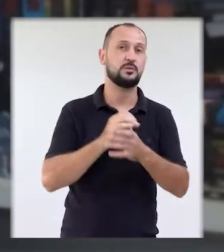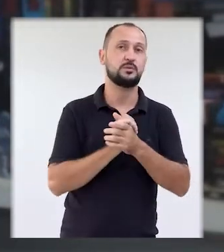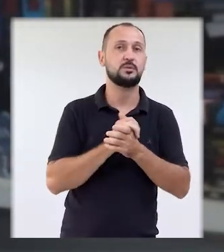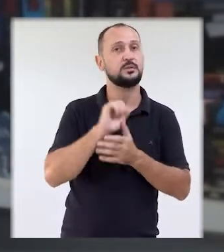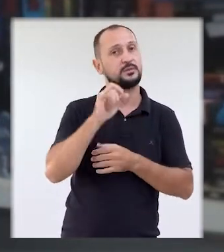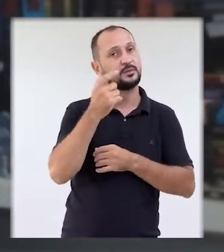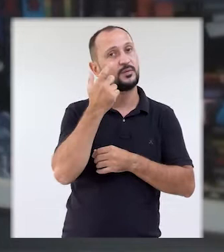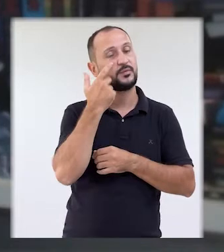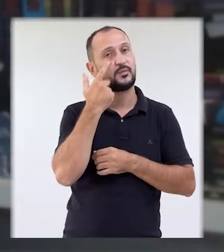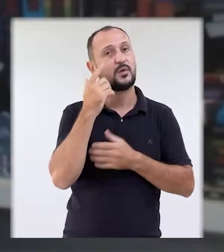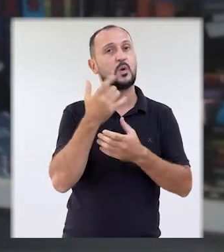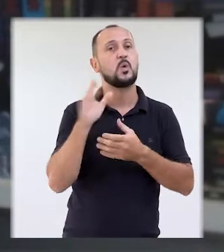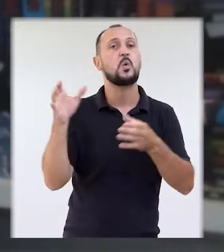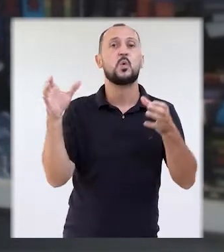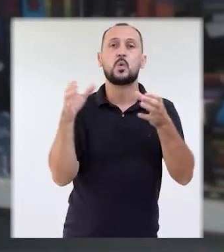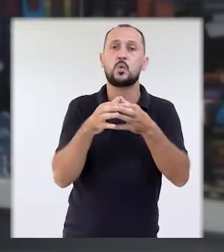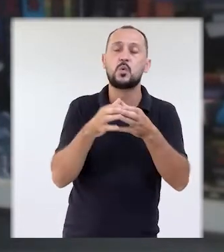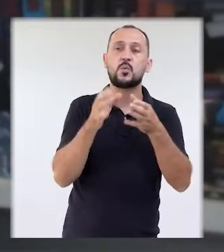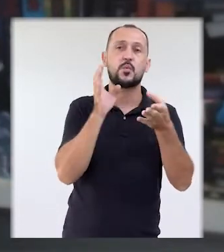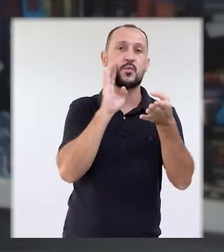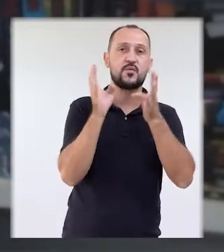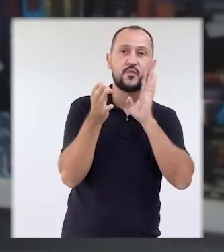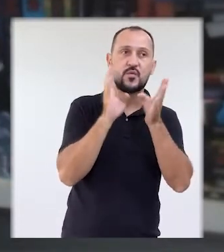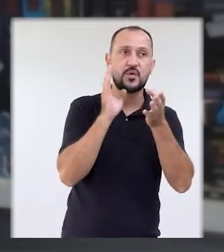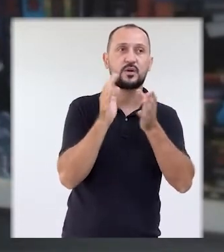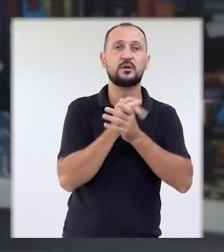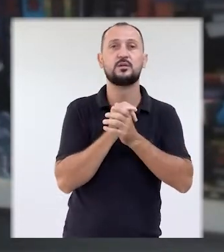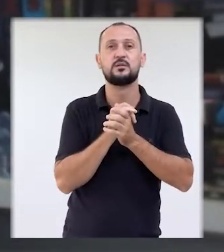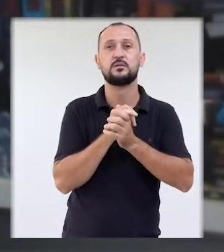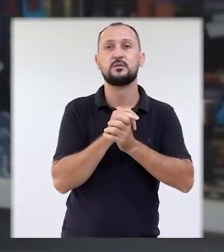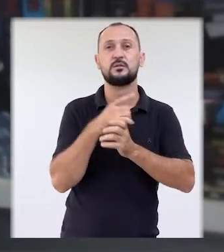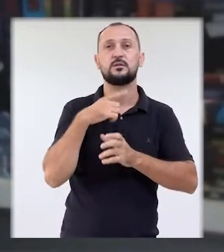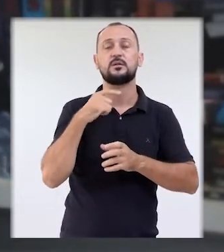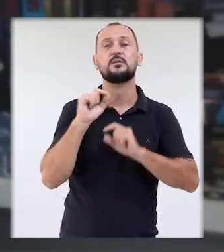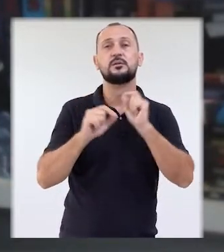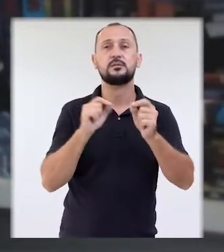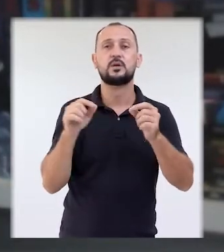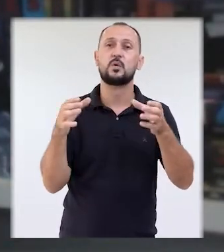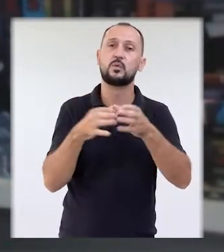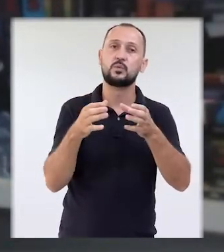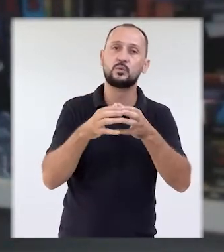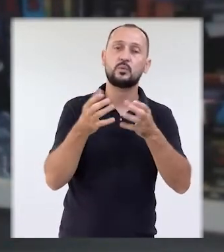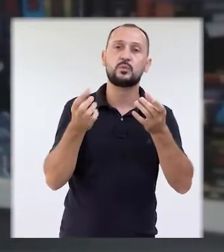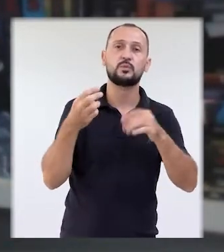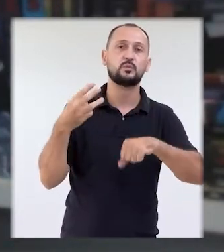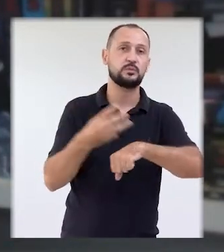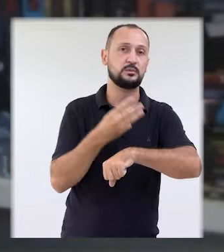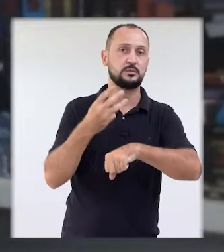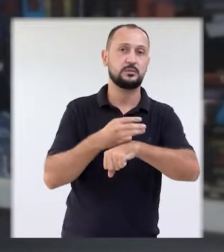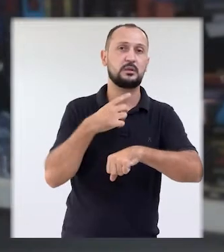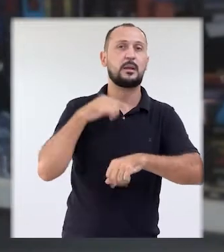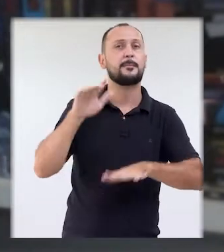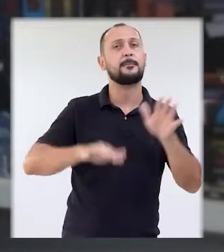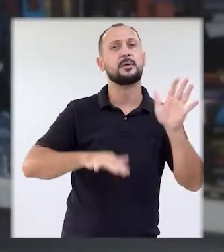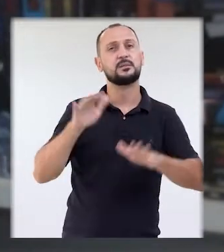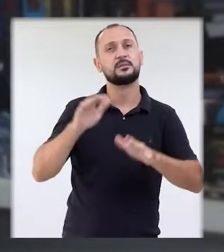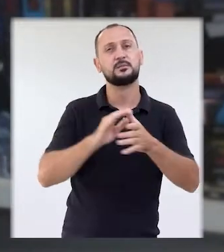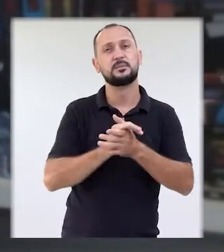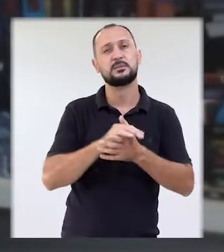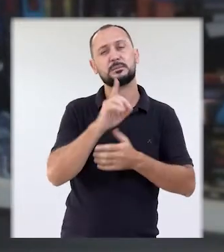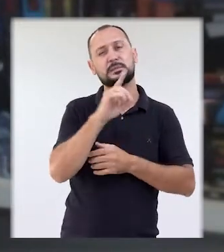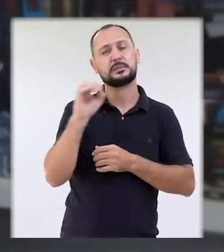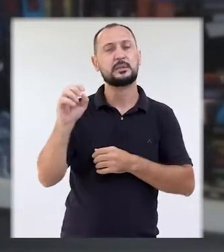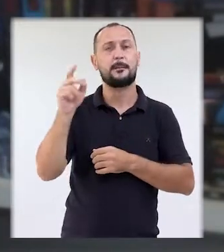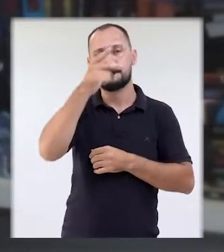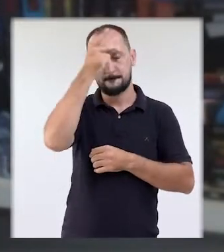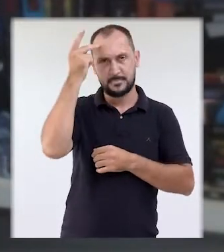muito. Se você for ver o nosso grupo no Facebook e aí juntar também com as meninas do WhatsApp, a gente tem ali pelo menos